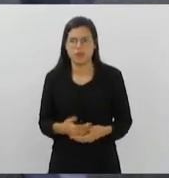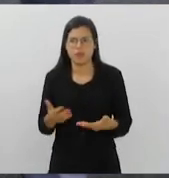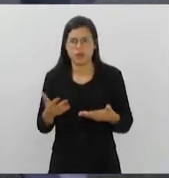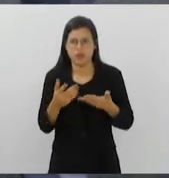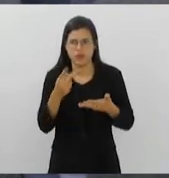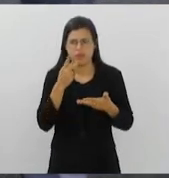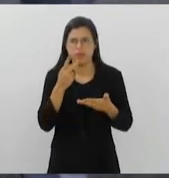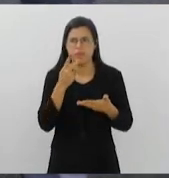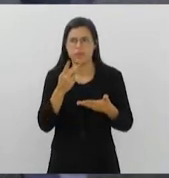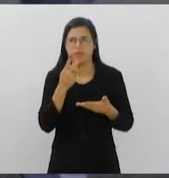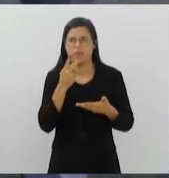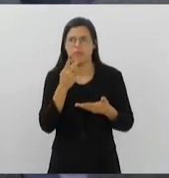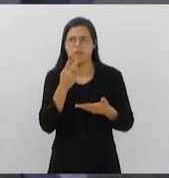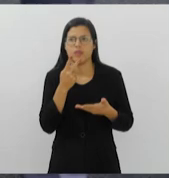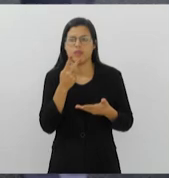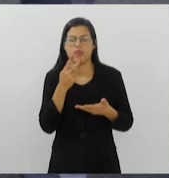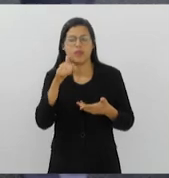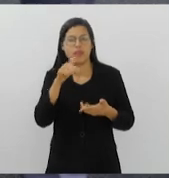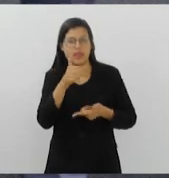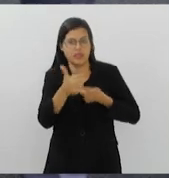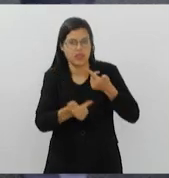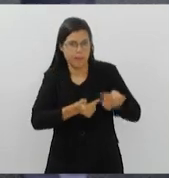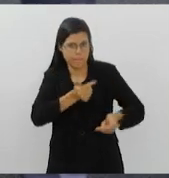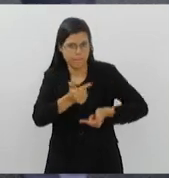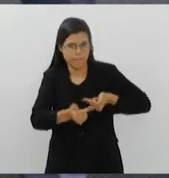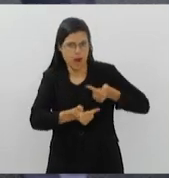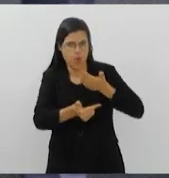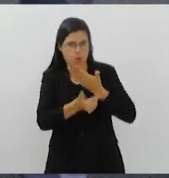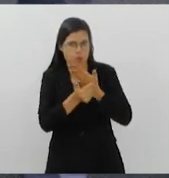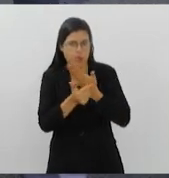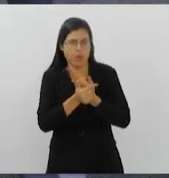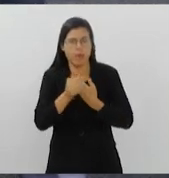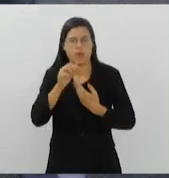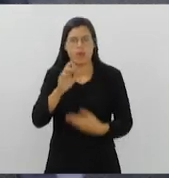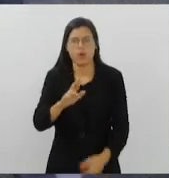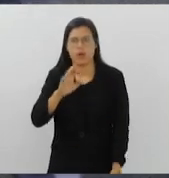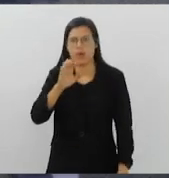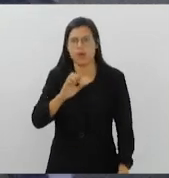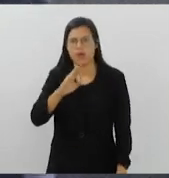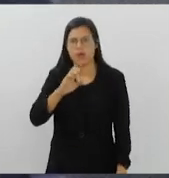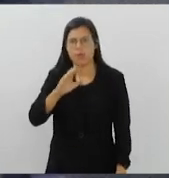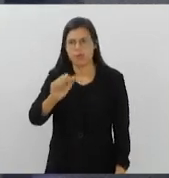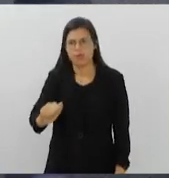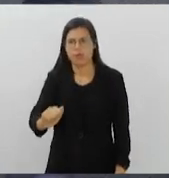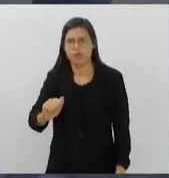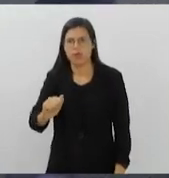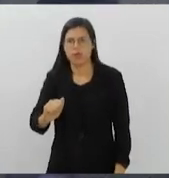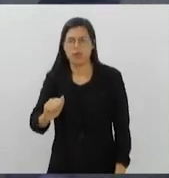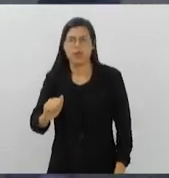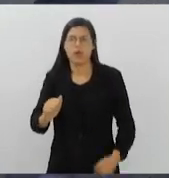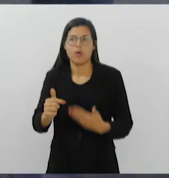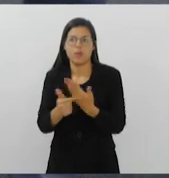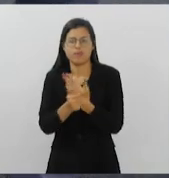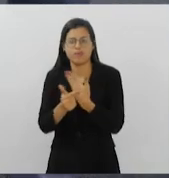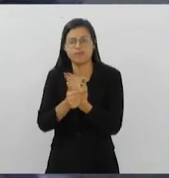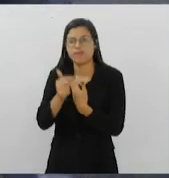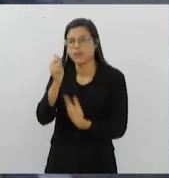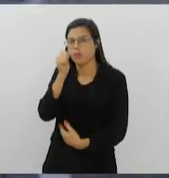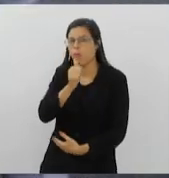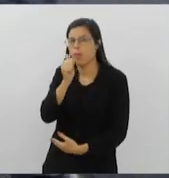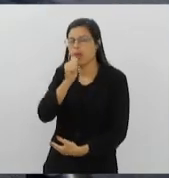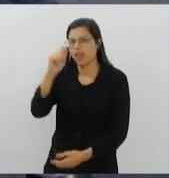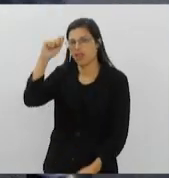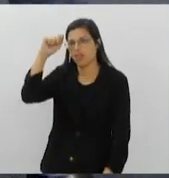este trabalho, o papel que a Rebeca Andrade aqui faz, mostra o papel das mulheres negras, mostra também